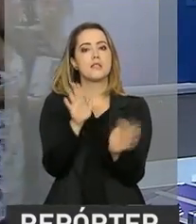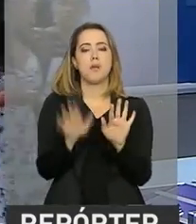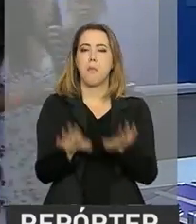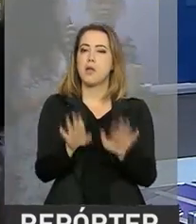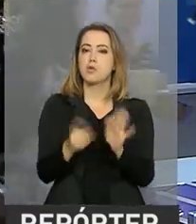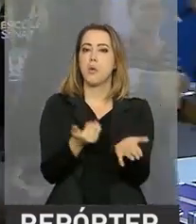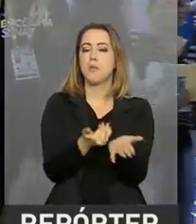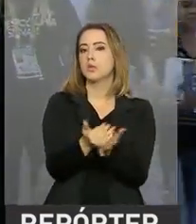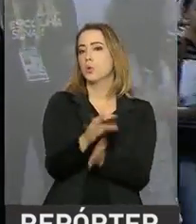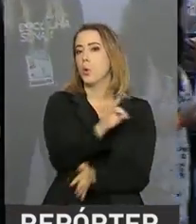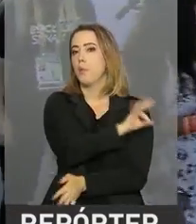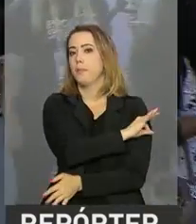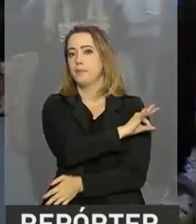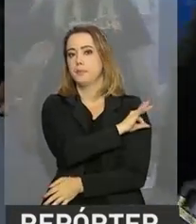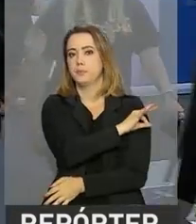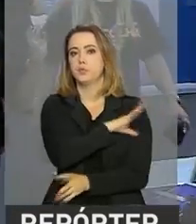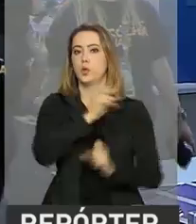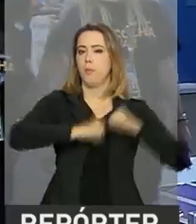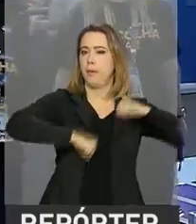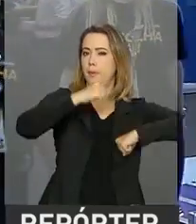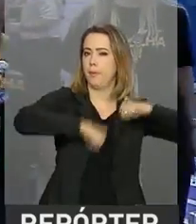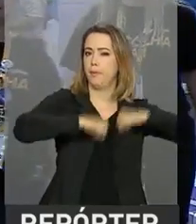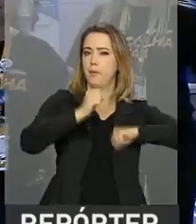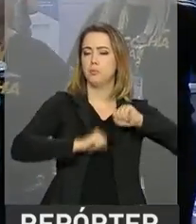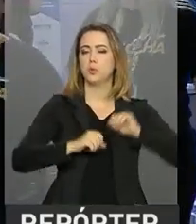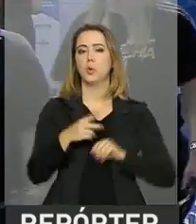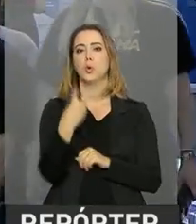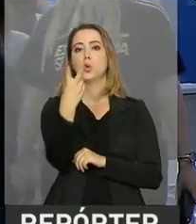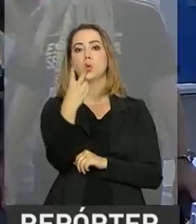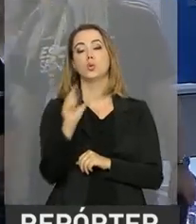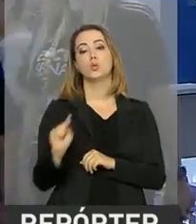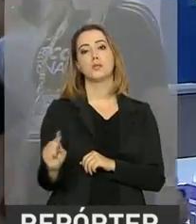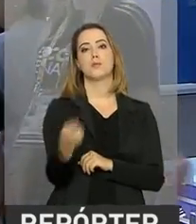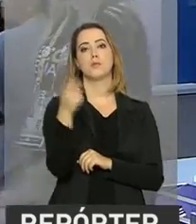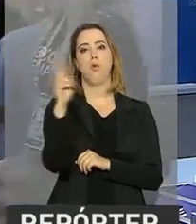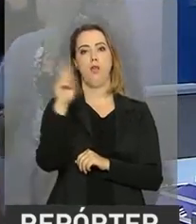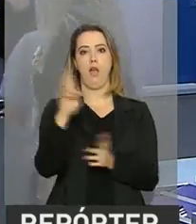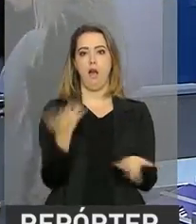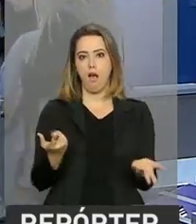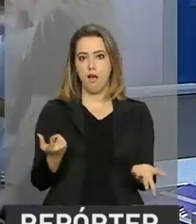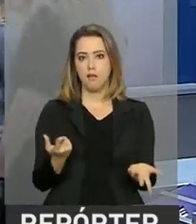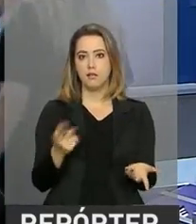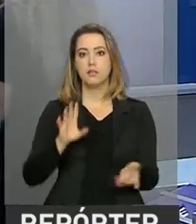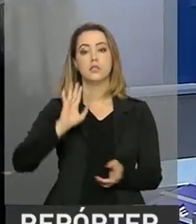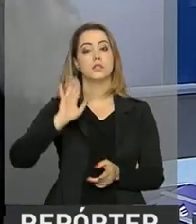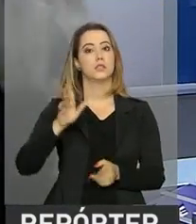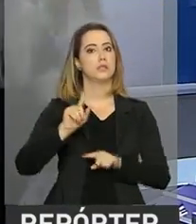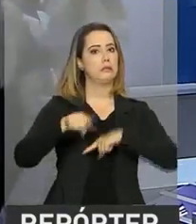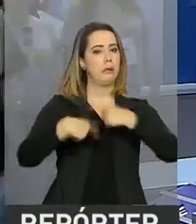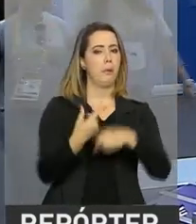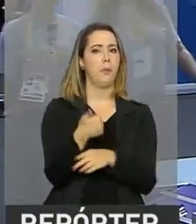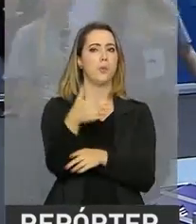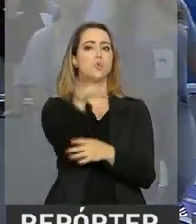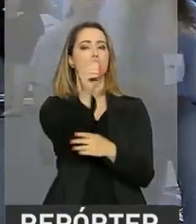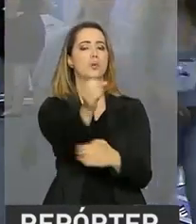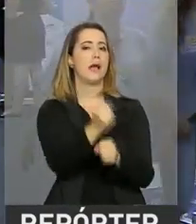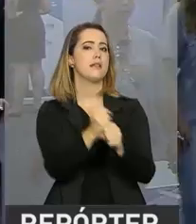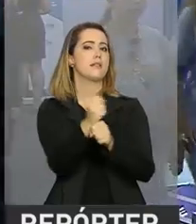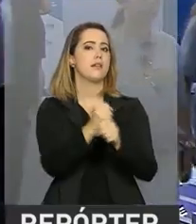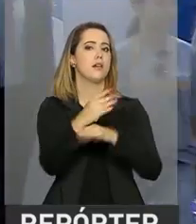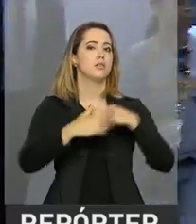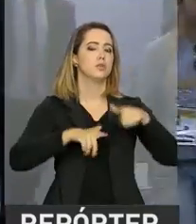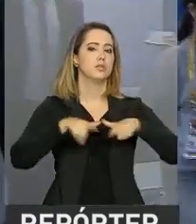ocupações técnicas para a indústria é em torno de R$ 2.000, com mais de 10 anos de profissão está acima